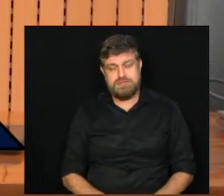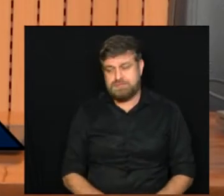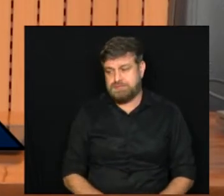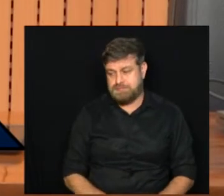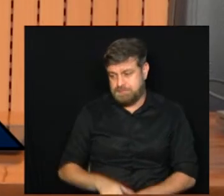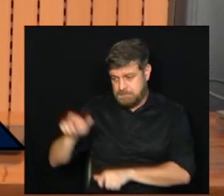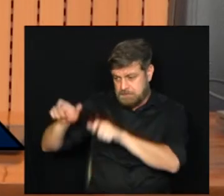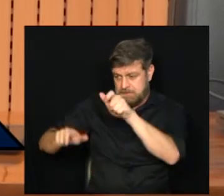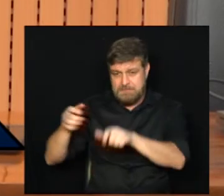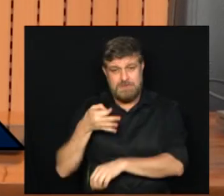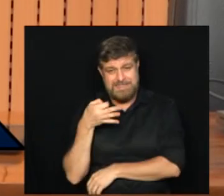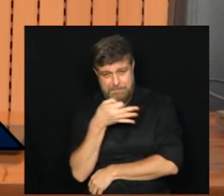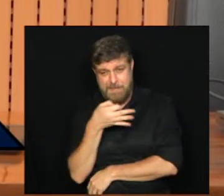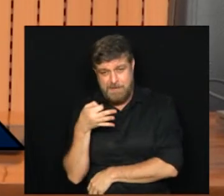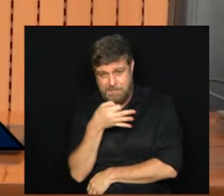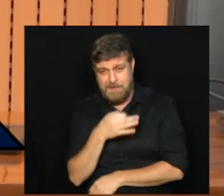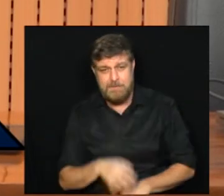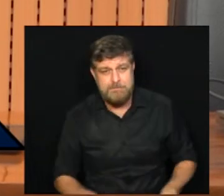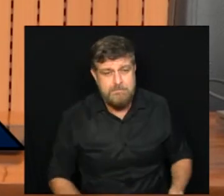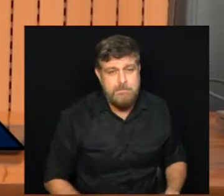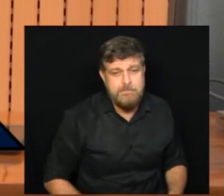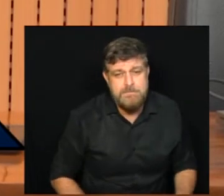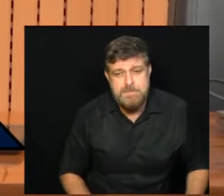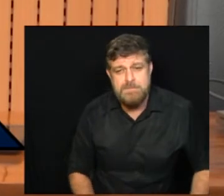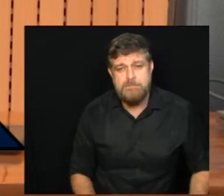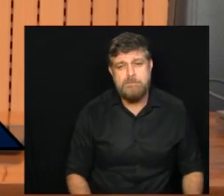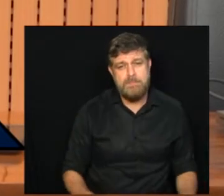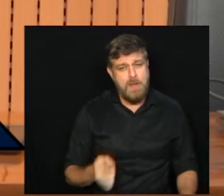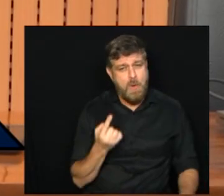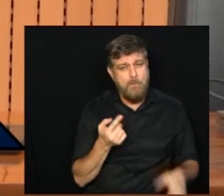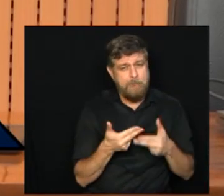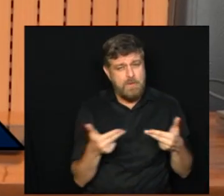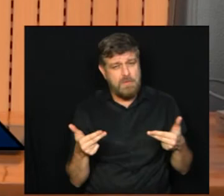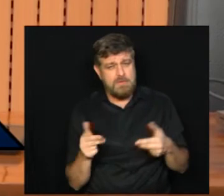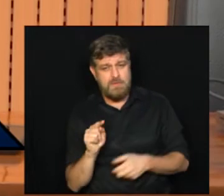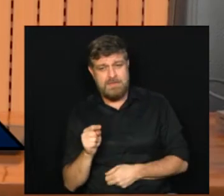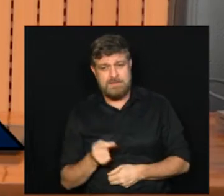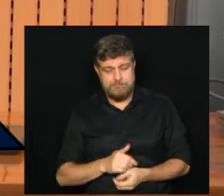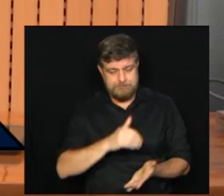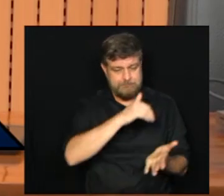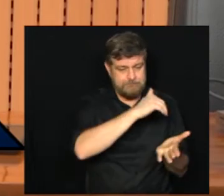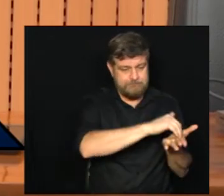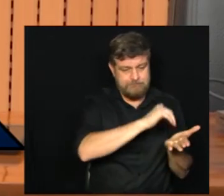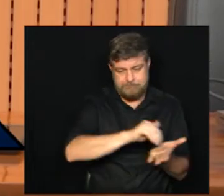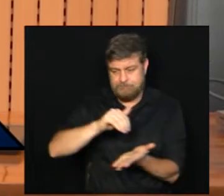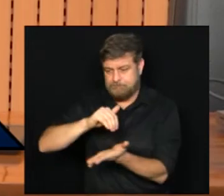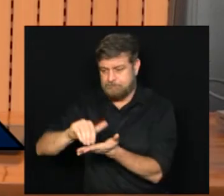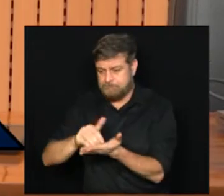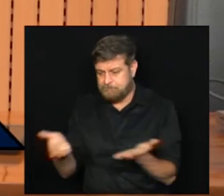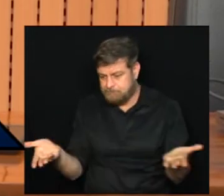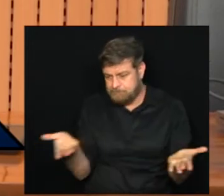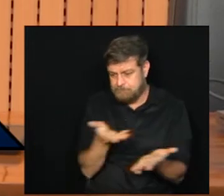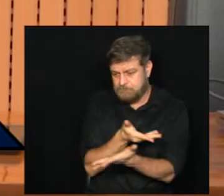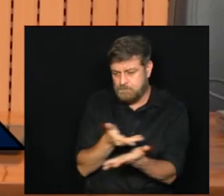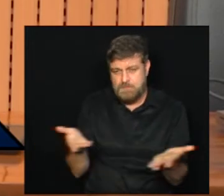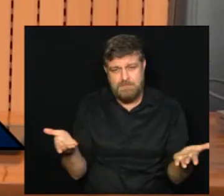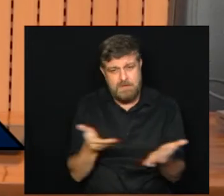aí do projeto. Um deles é a intersetorialidade. Acho